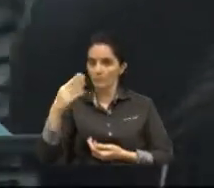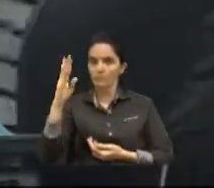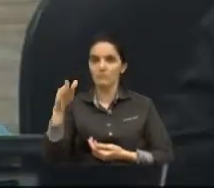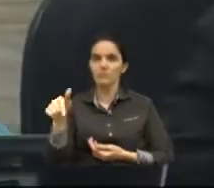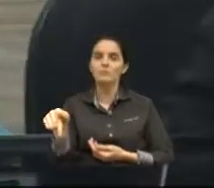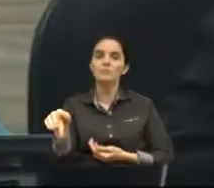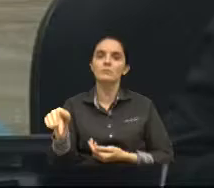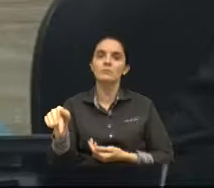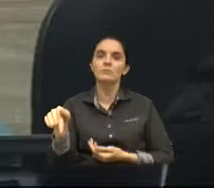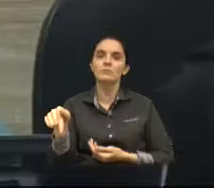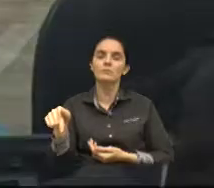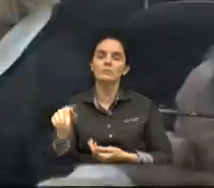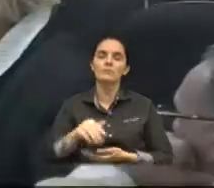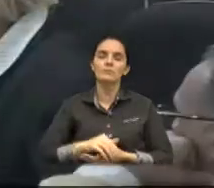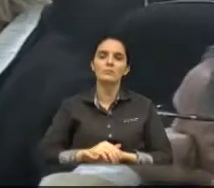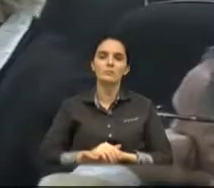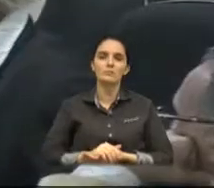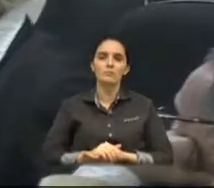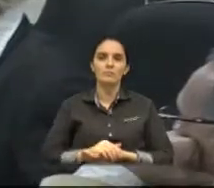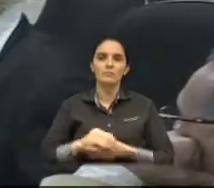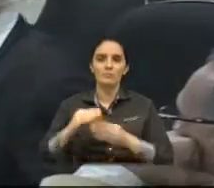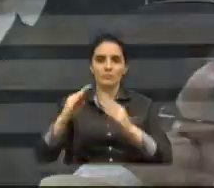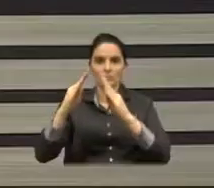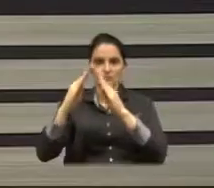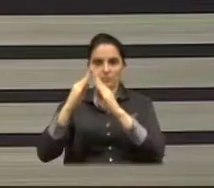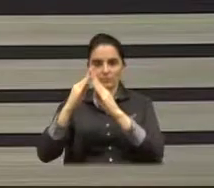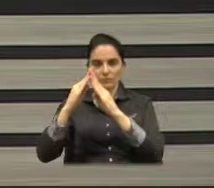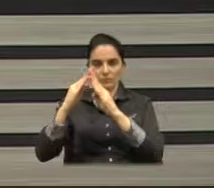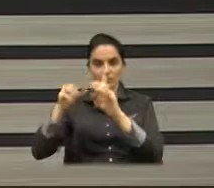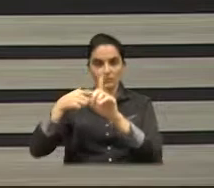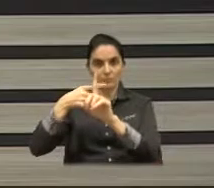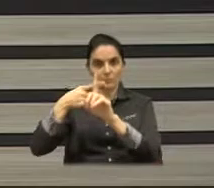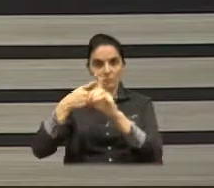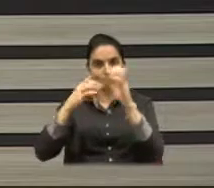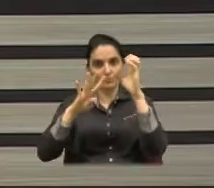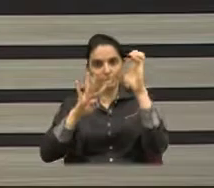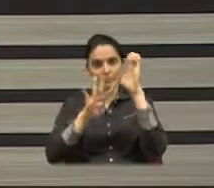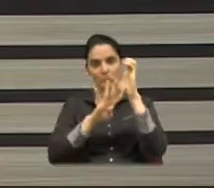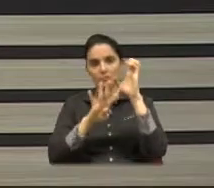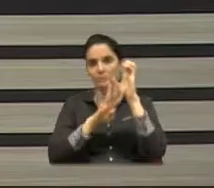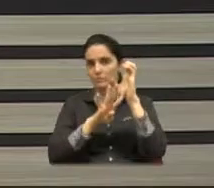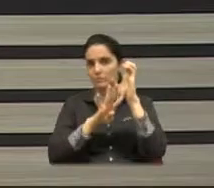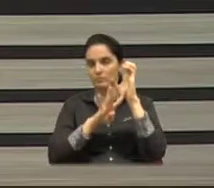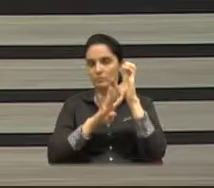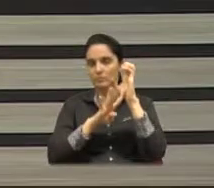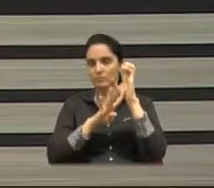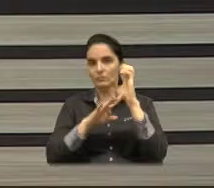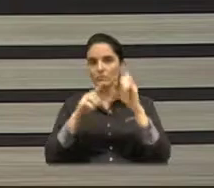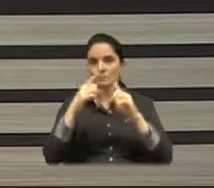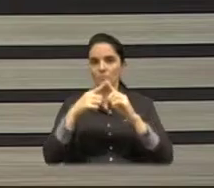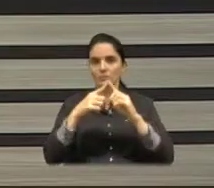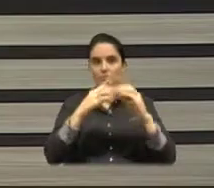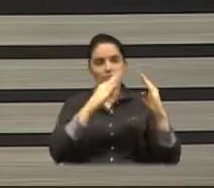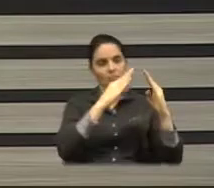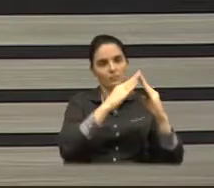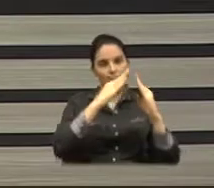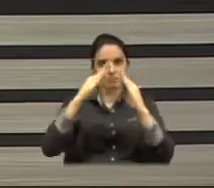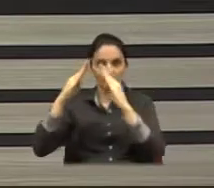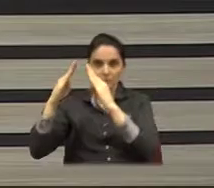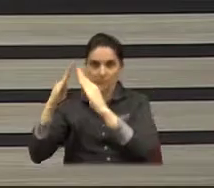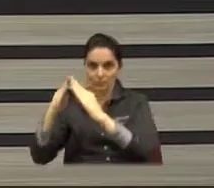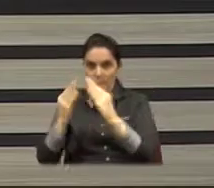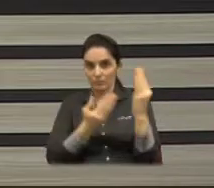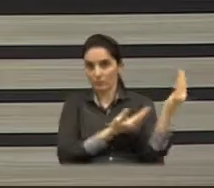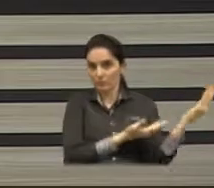53/2017. Moção de aplausos à Igreja do Evangelho Quadrangular de Limeira pela realização do acampamento de jovens